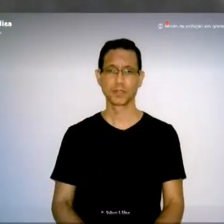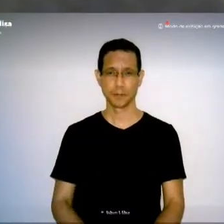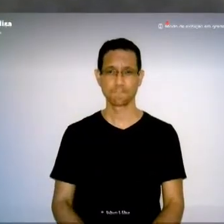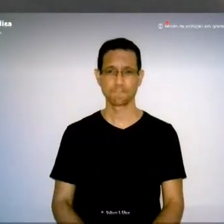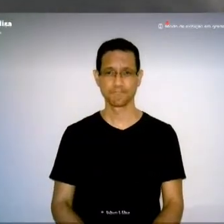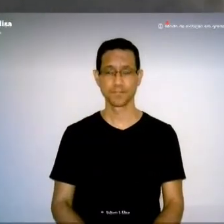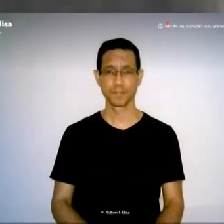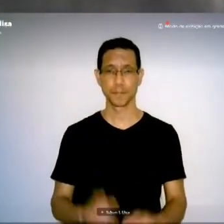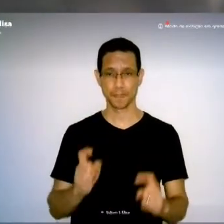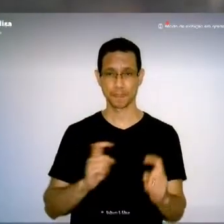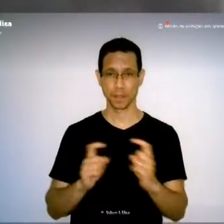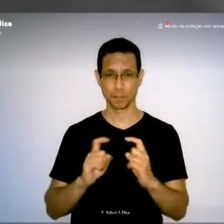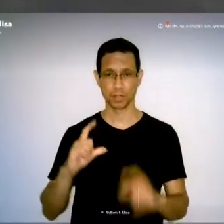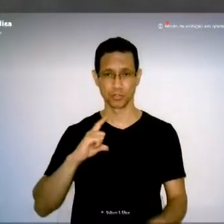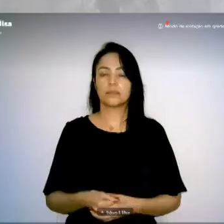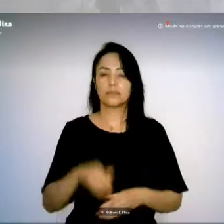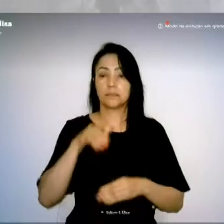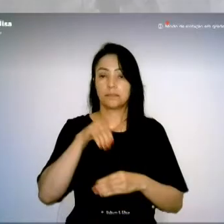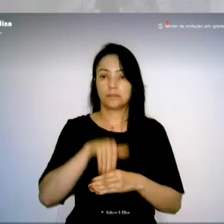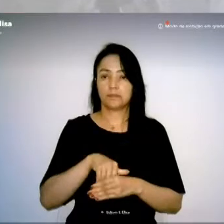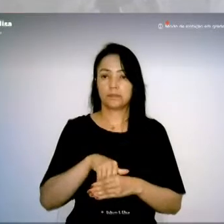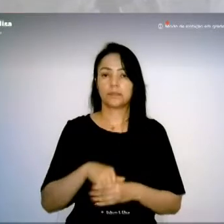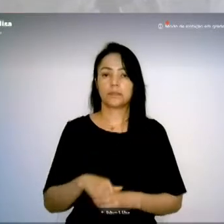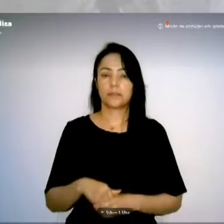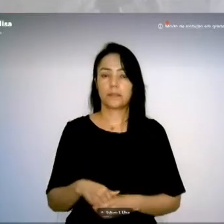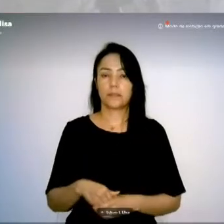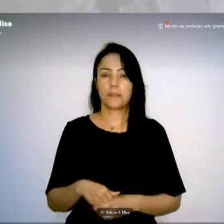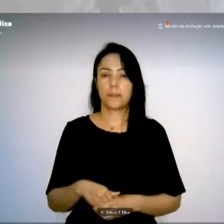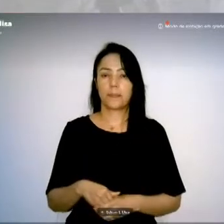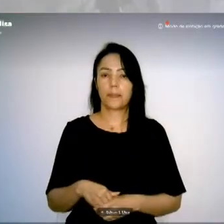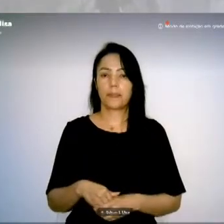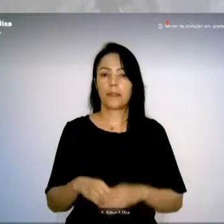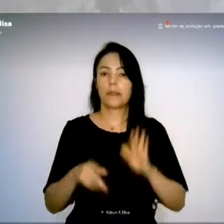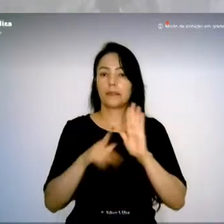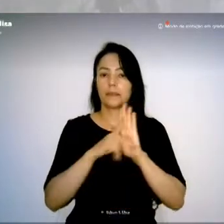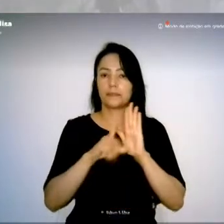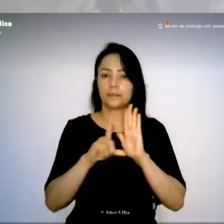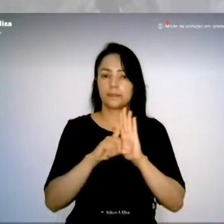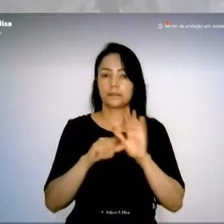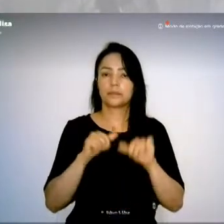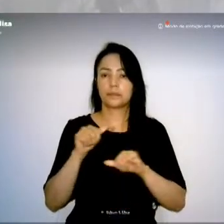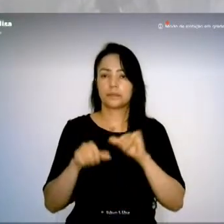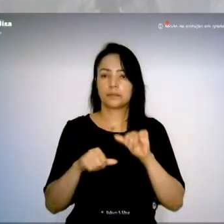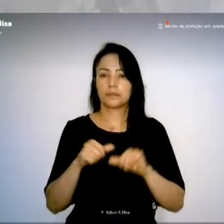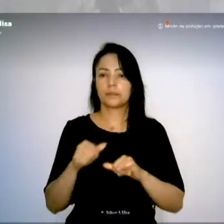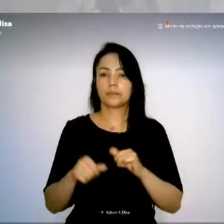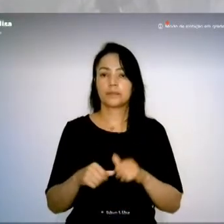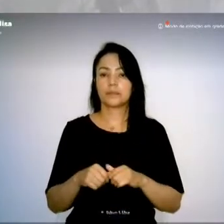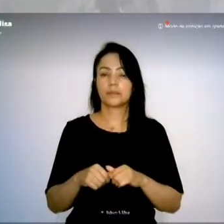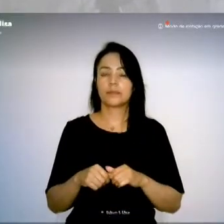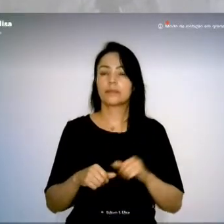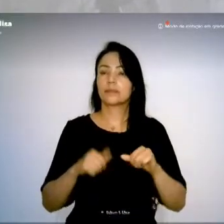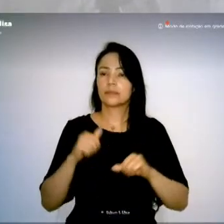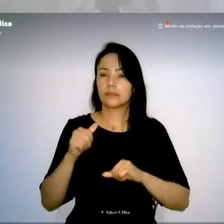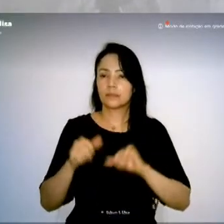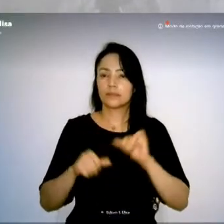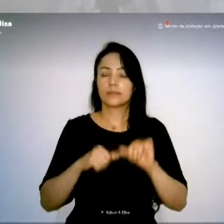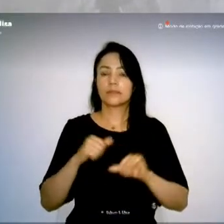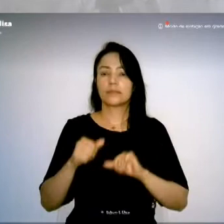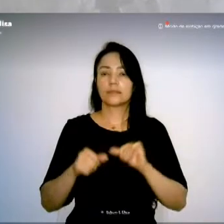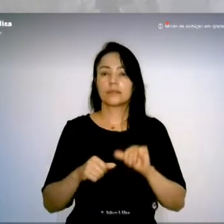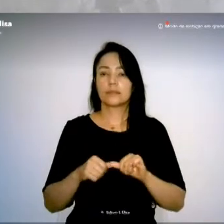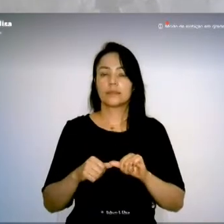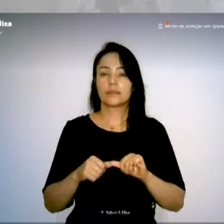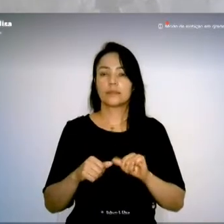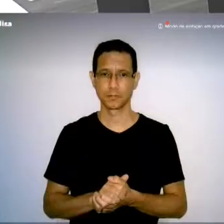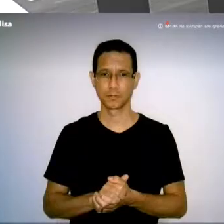mudança no artigo 6º da lei. A vereadora Rose falou na tribuna contra os outros artigos e chegou a solicitar que fossem